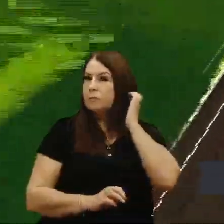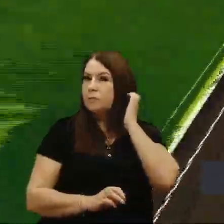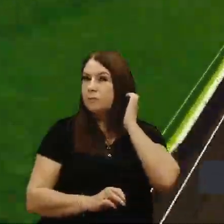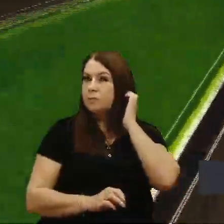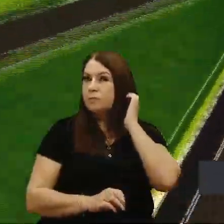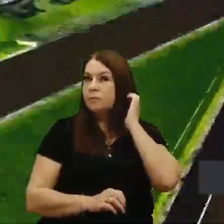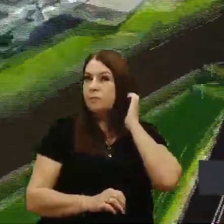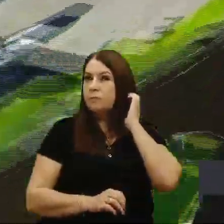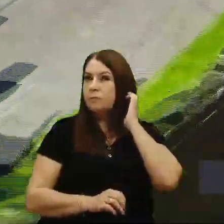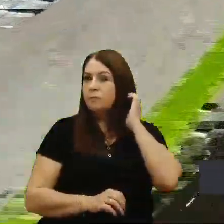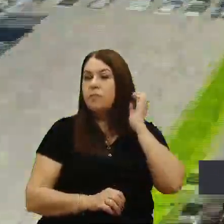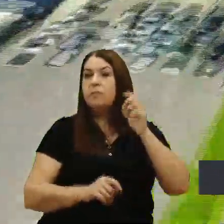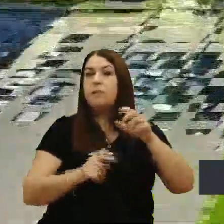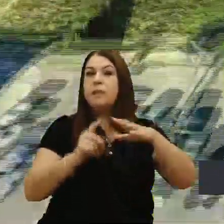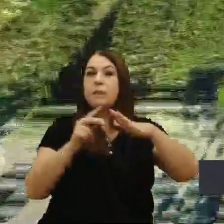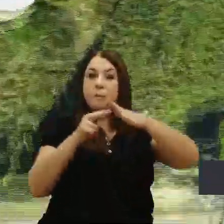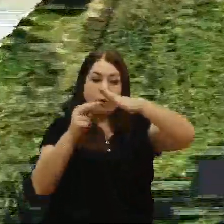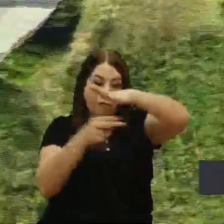Esse é o viaduto Nossa Senhora da Saúde.